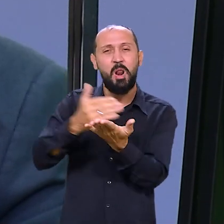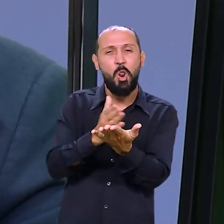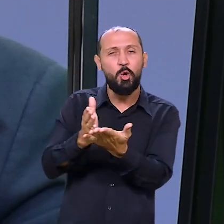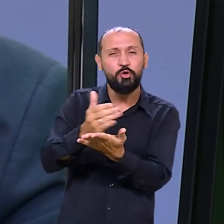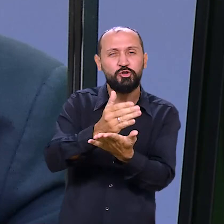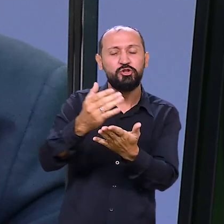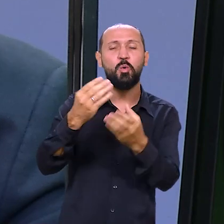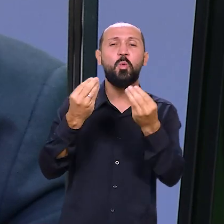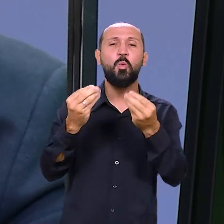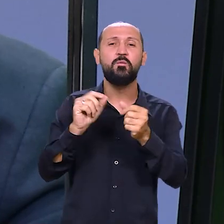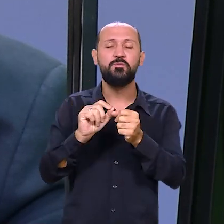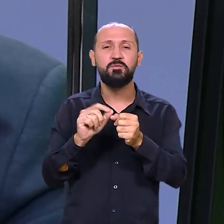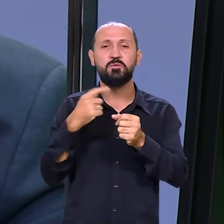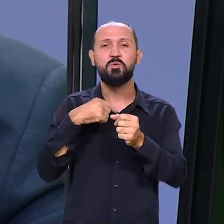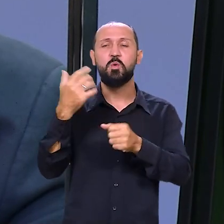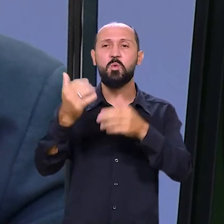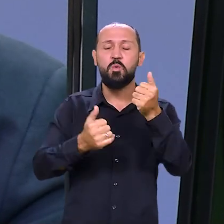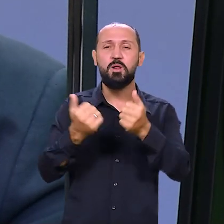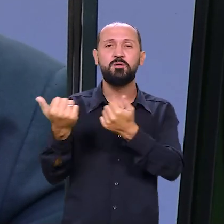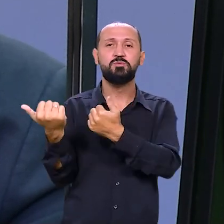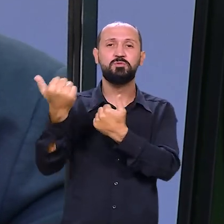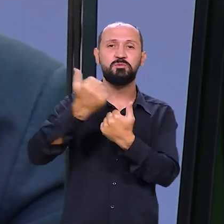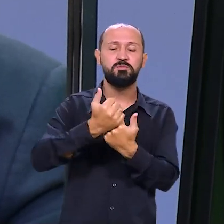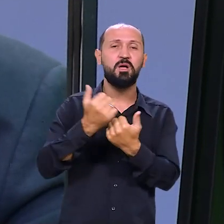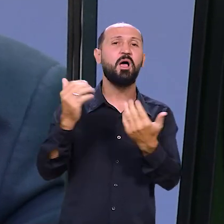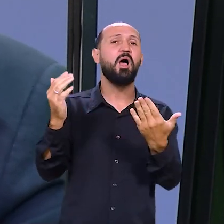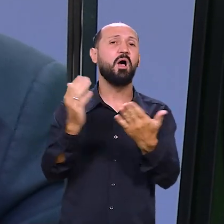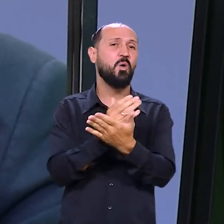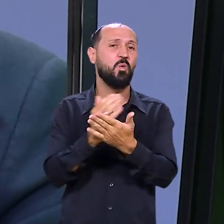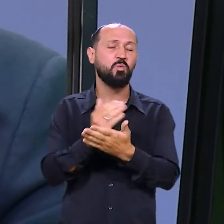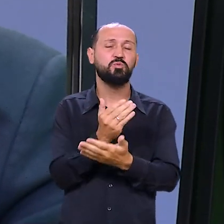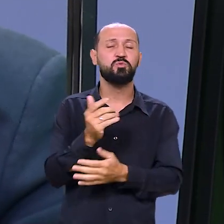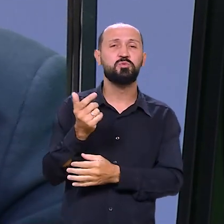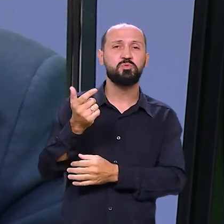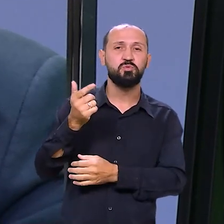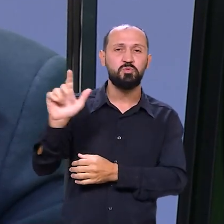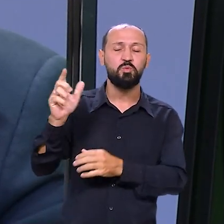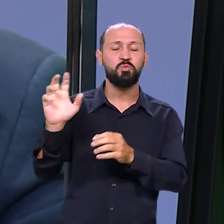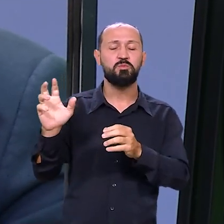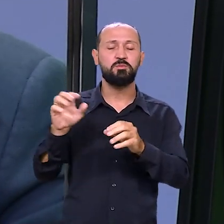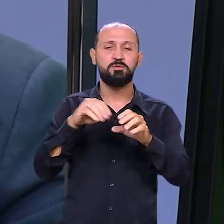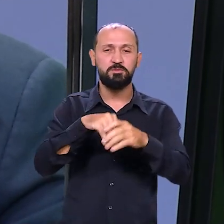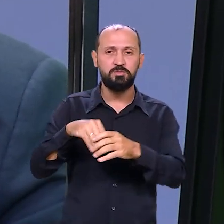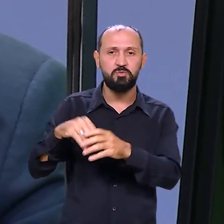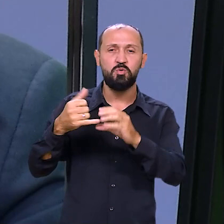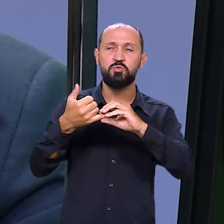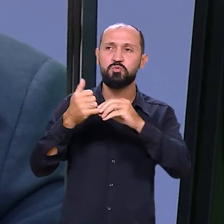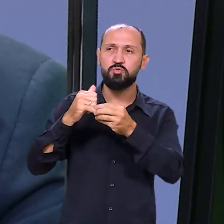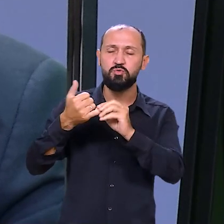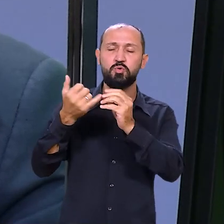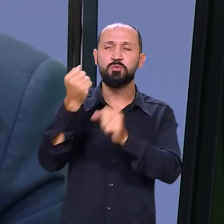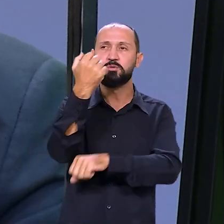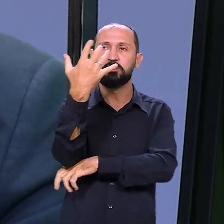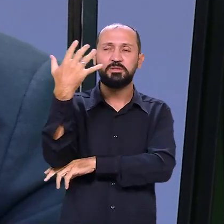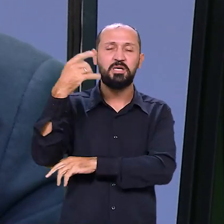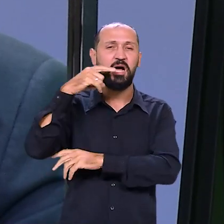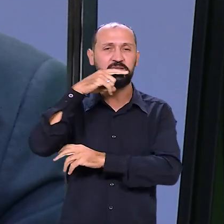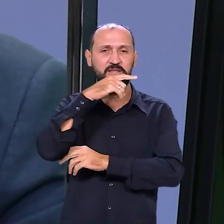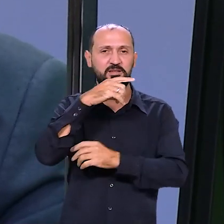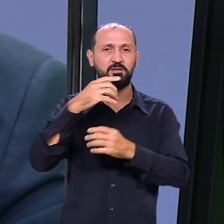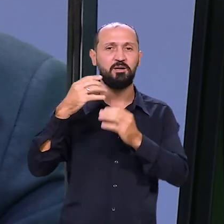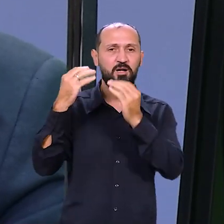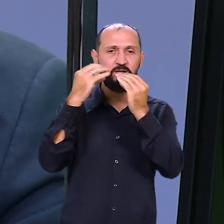de muitas melhorias, né? Como o deputado falou, o leite perdeu espaço para algumas culturas, como soja, eucalipto,